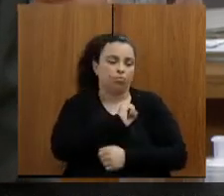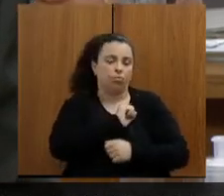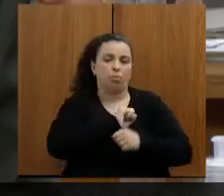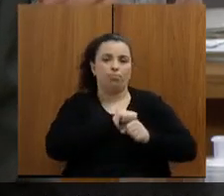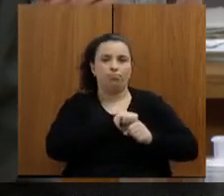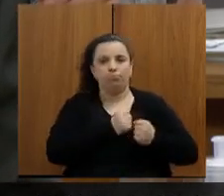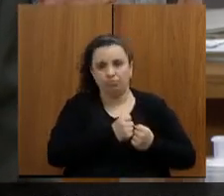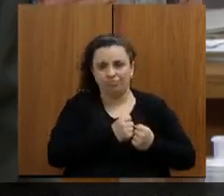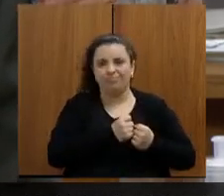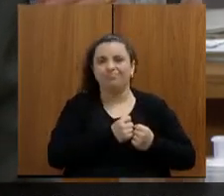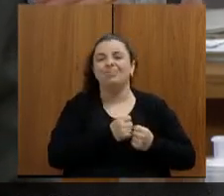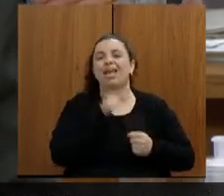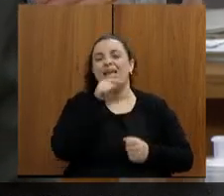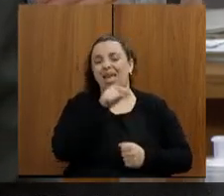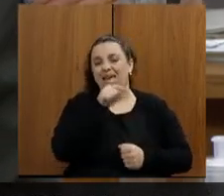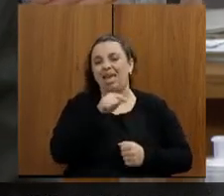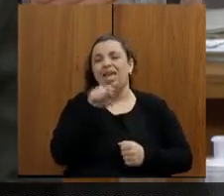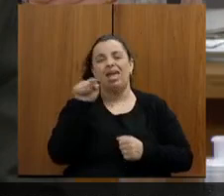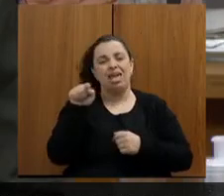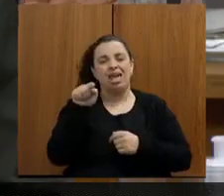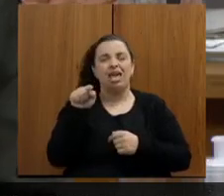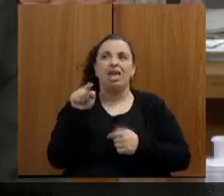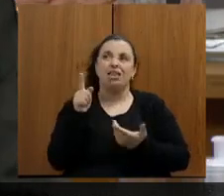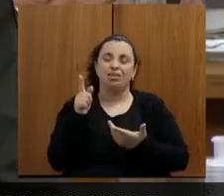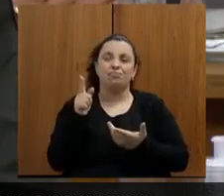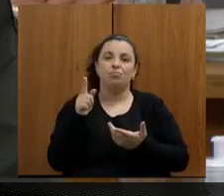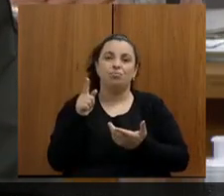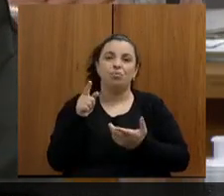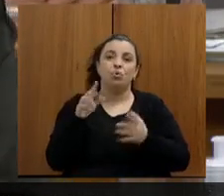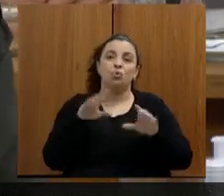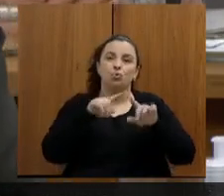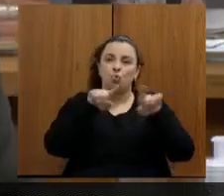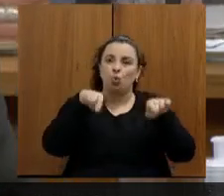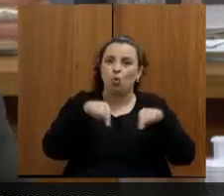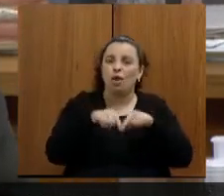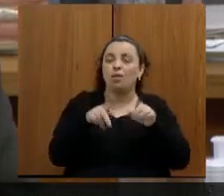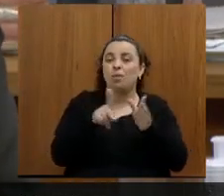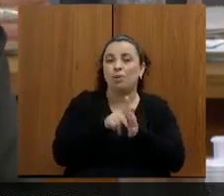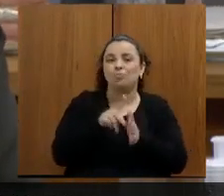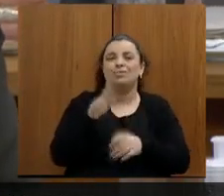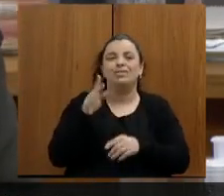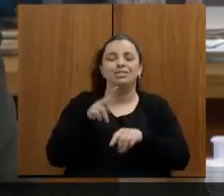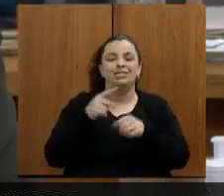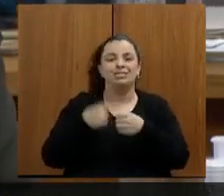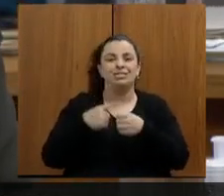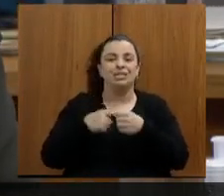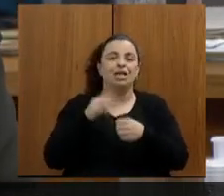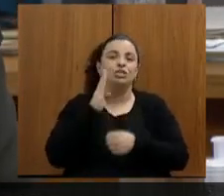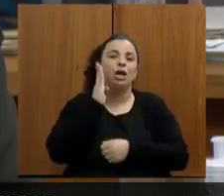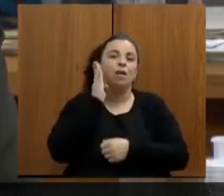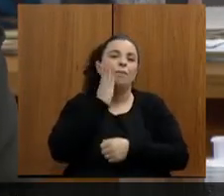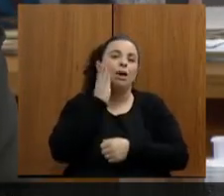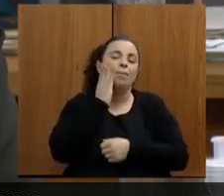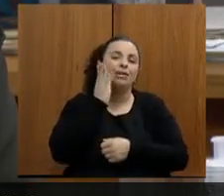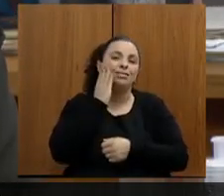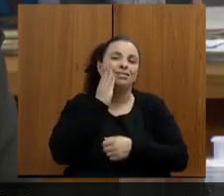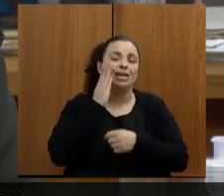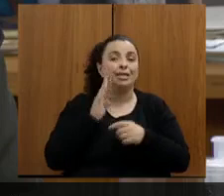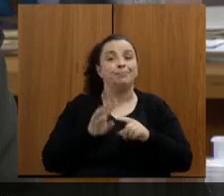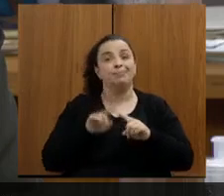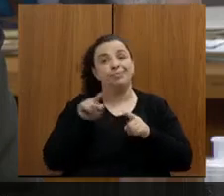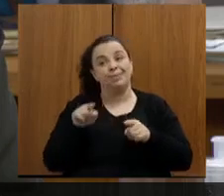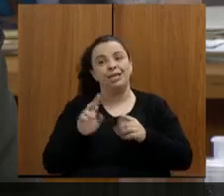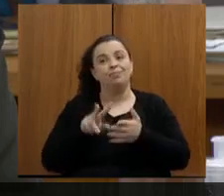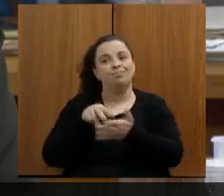Barbacena estava lá em um esforço de uma força-tarefa do corpo de bombeiros para esse combate então nosso em